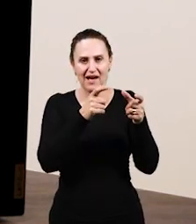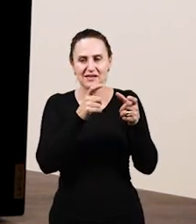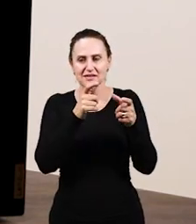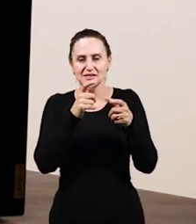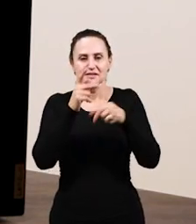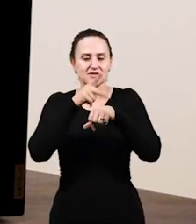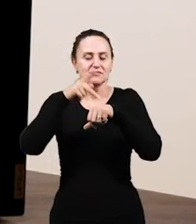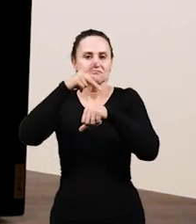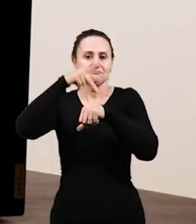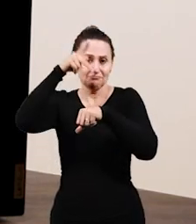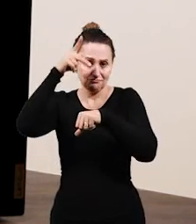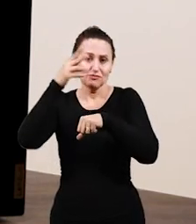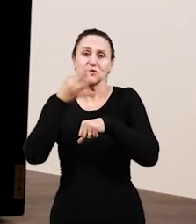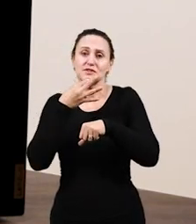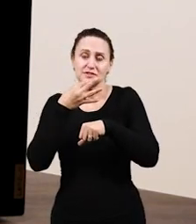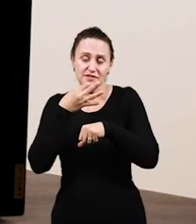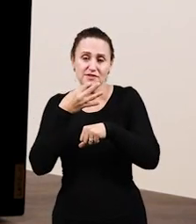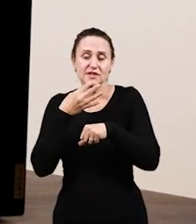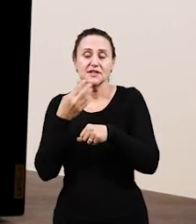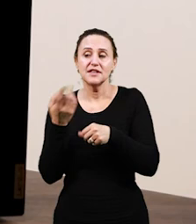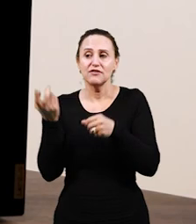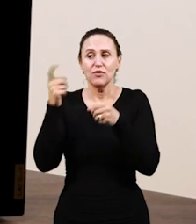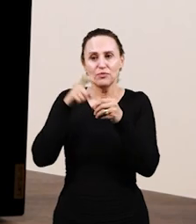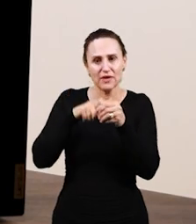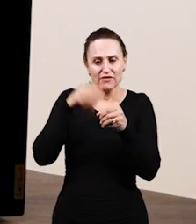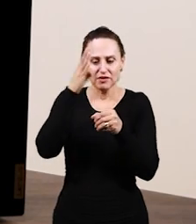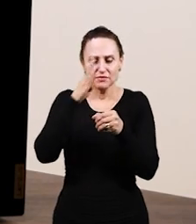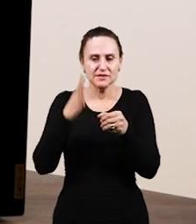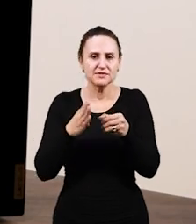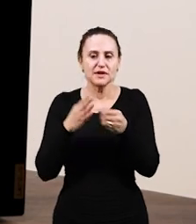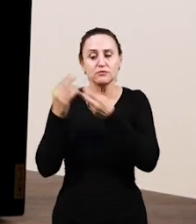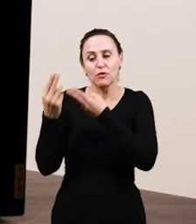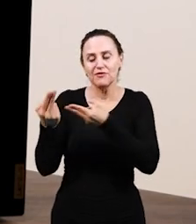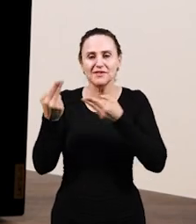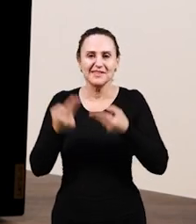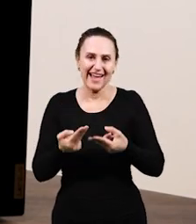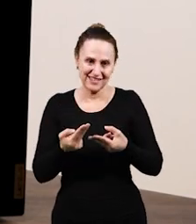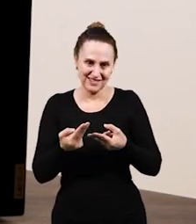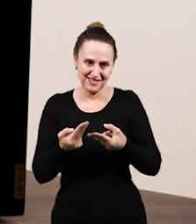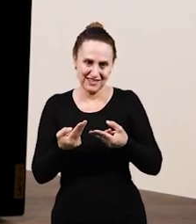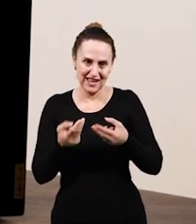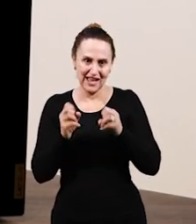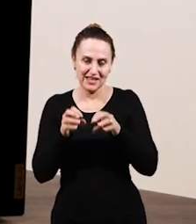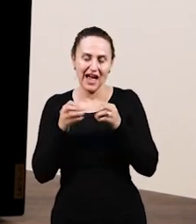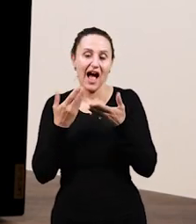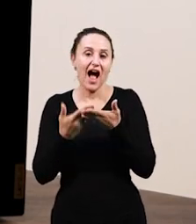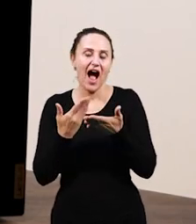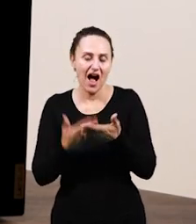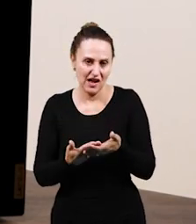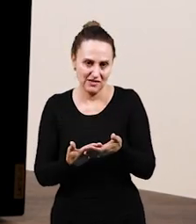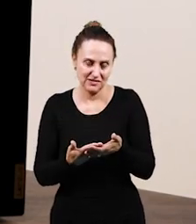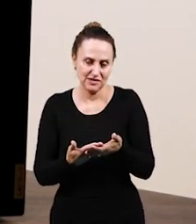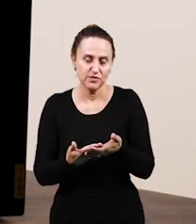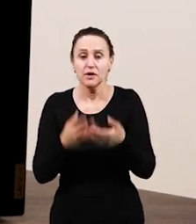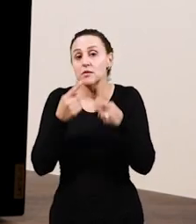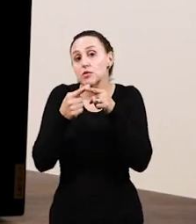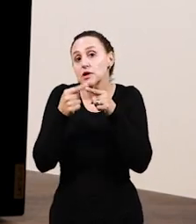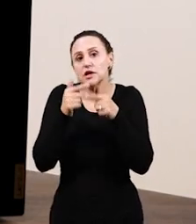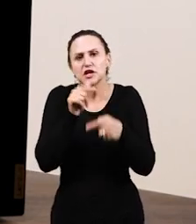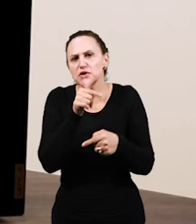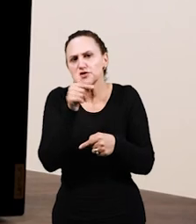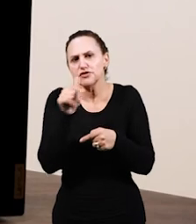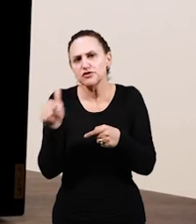para voltava então e era convidada da aula nessa faculdades porque não não existiam então é